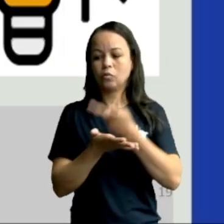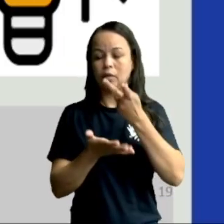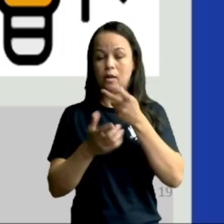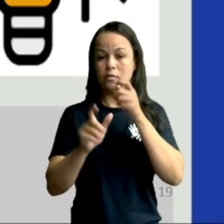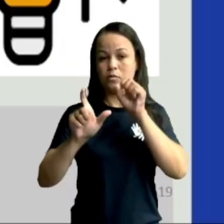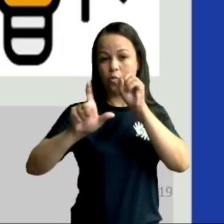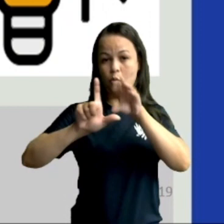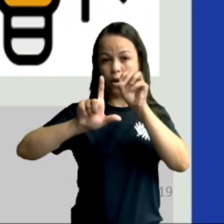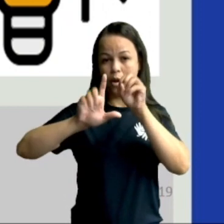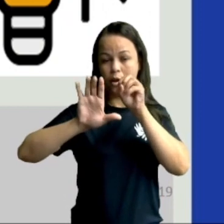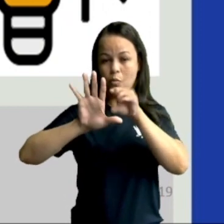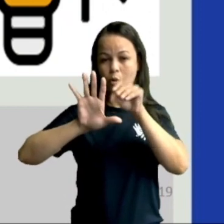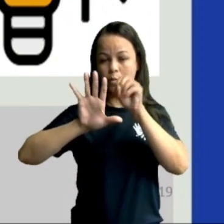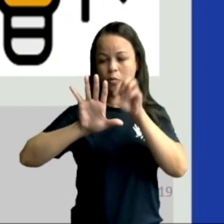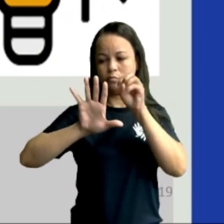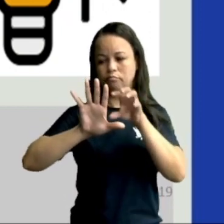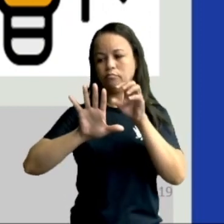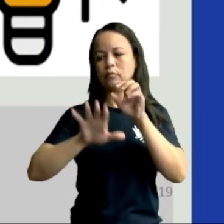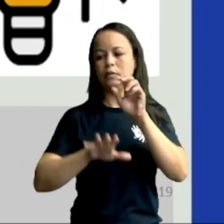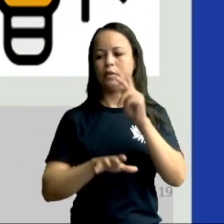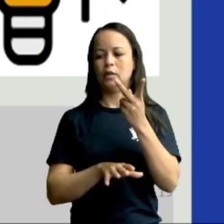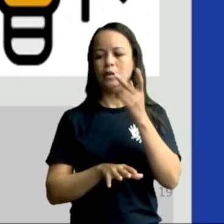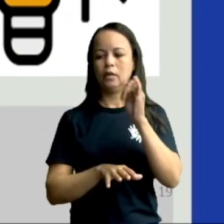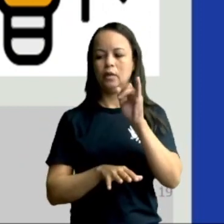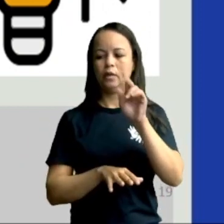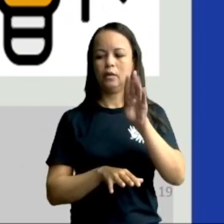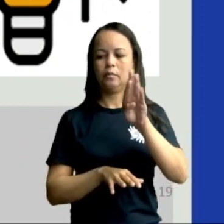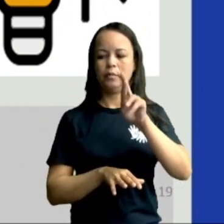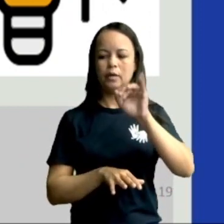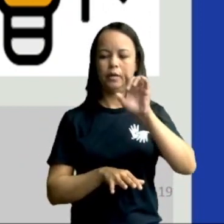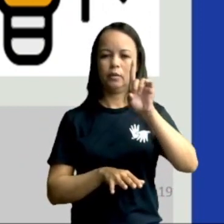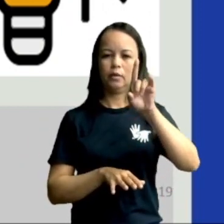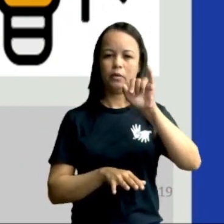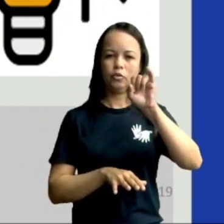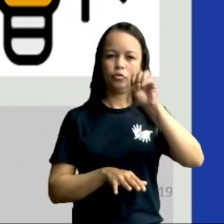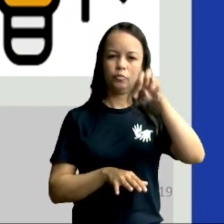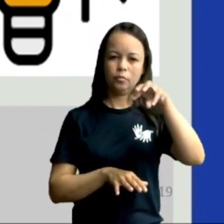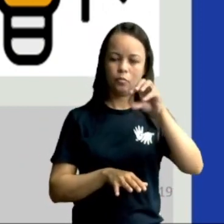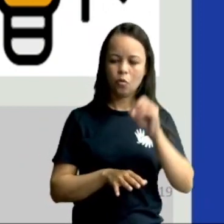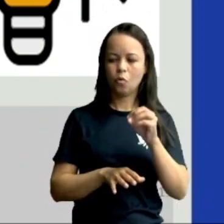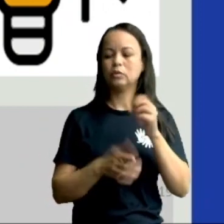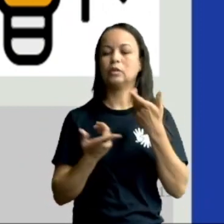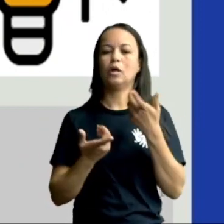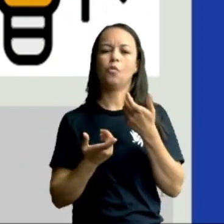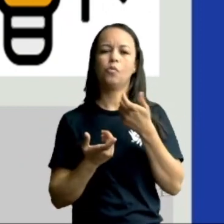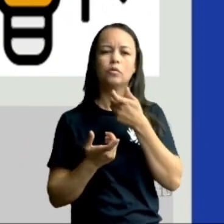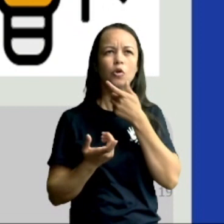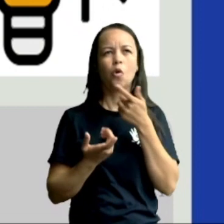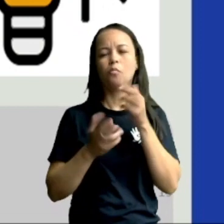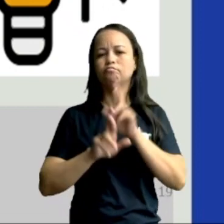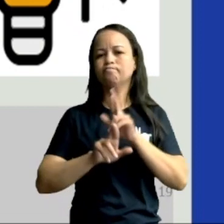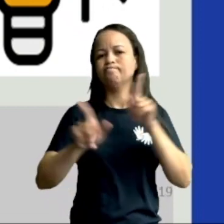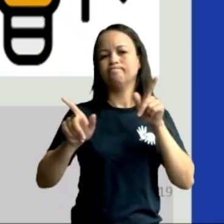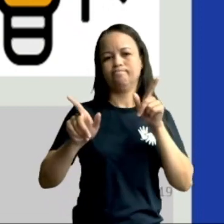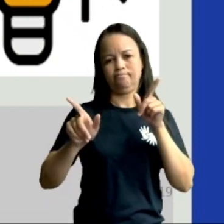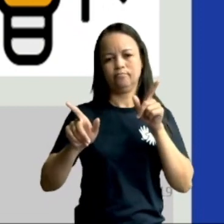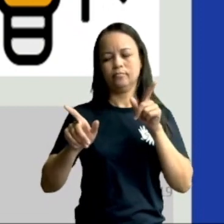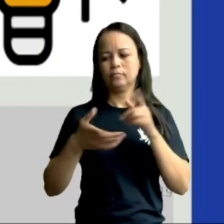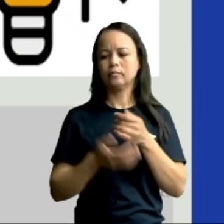os elementos que formam a palavra são idiomas diferentes. Como a gente tem um exemplo